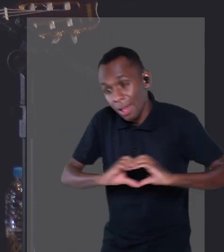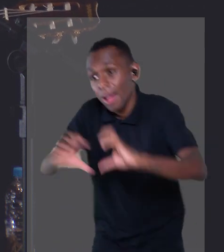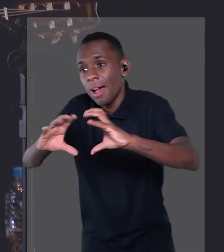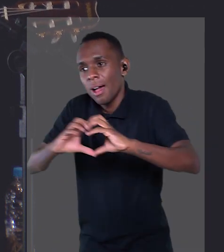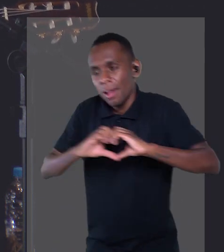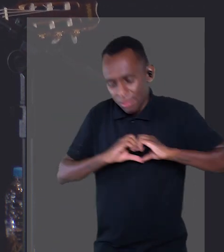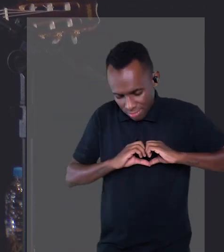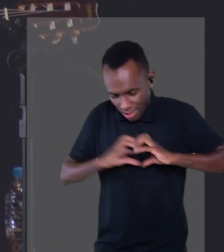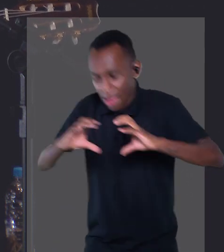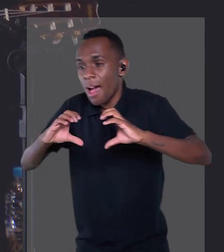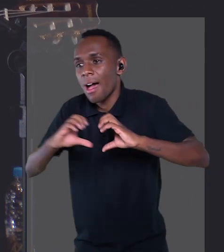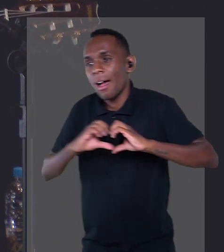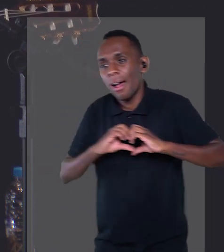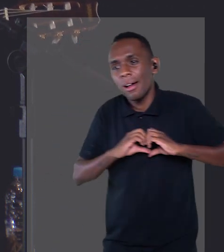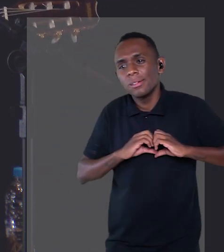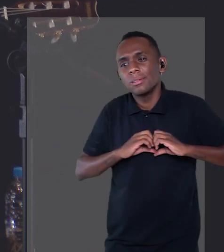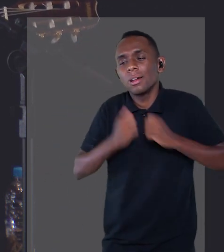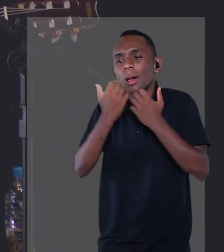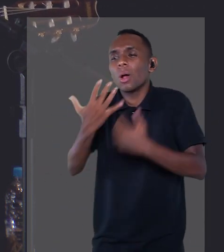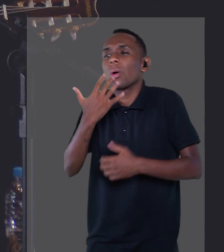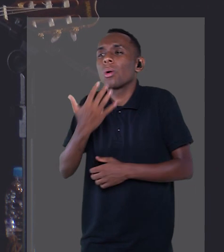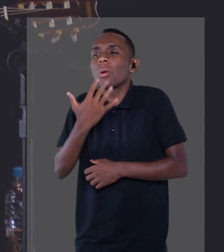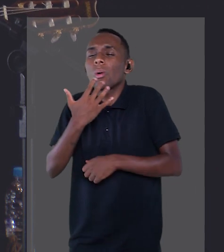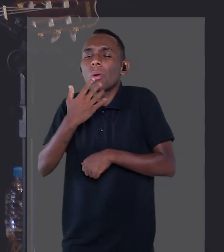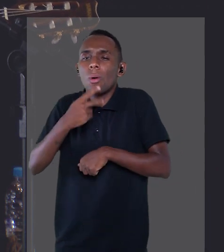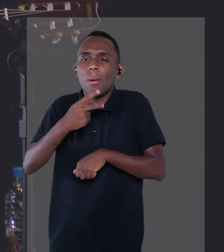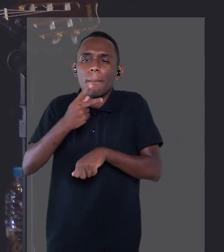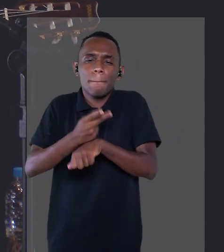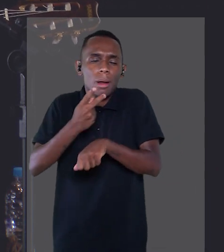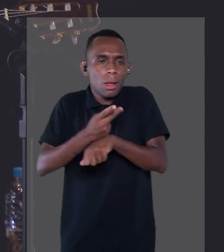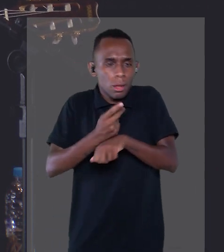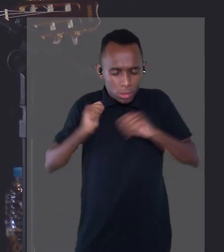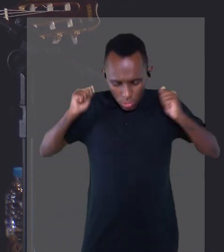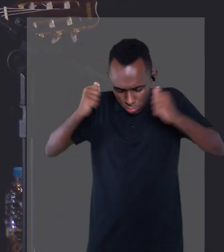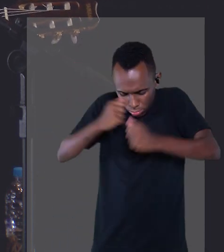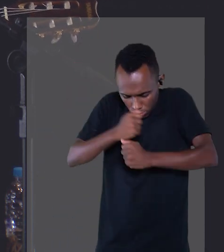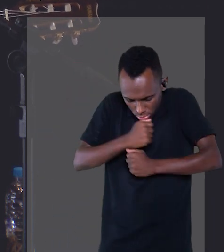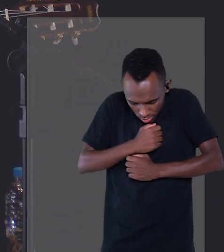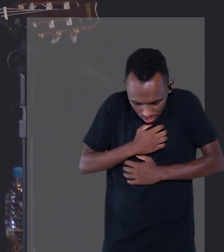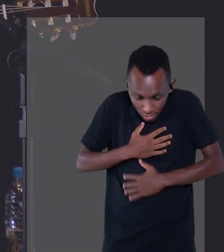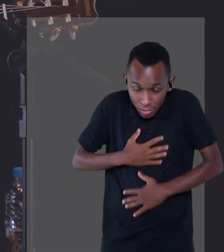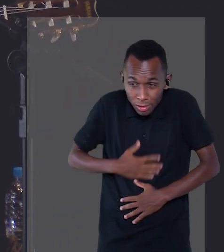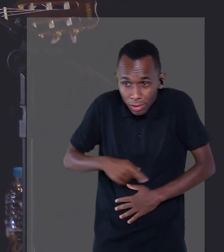cor de prata, o meu casaco de algodão. Será que você